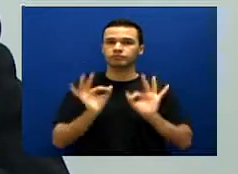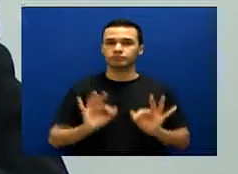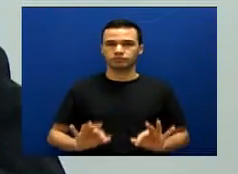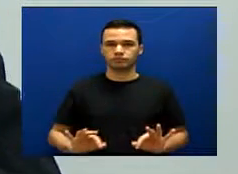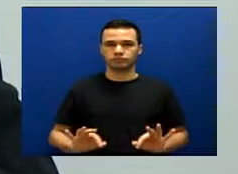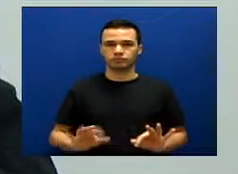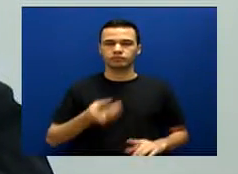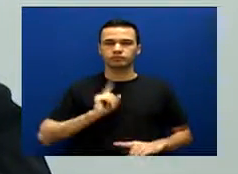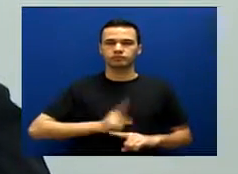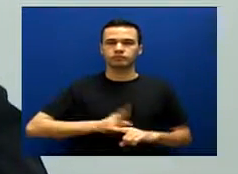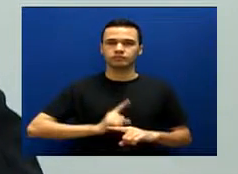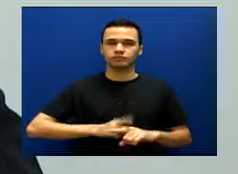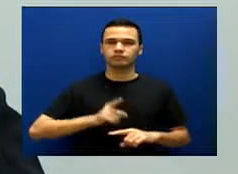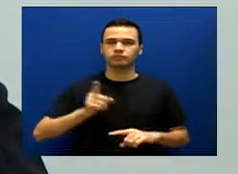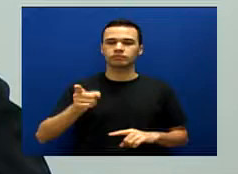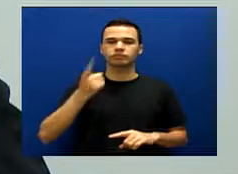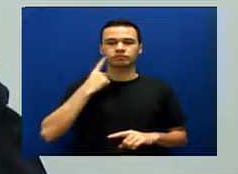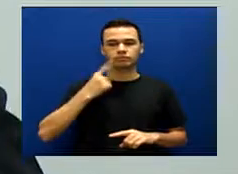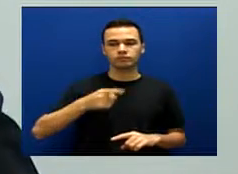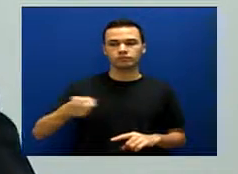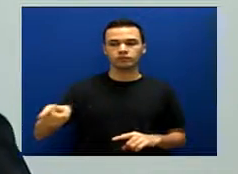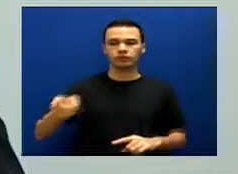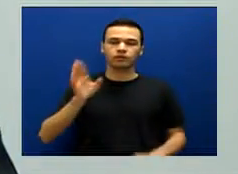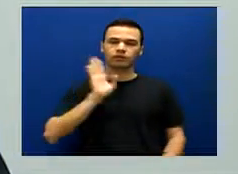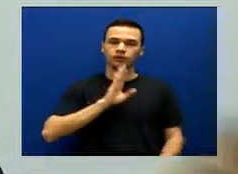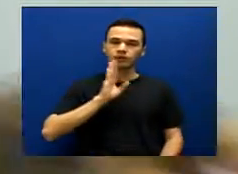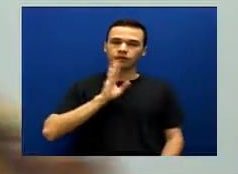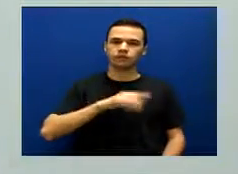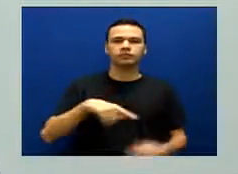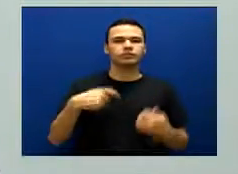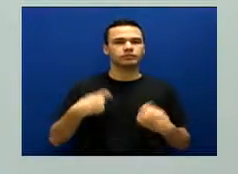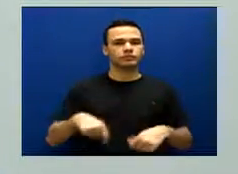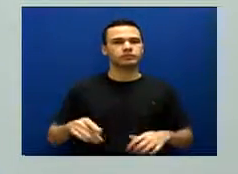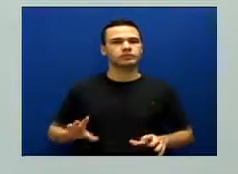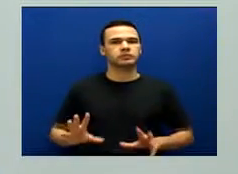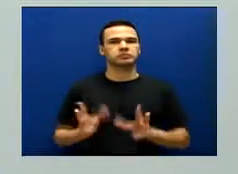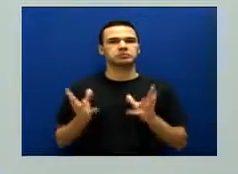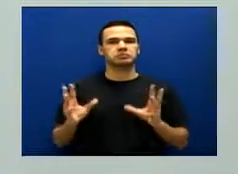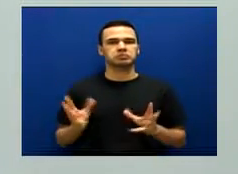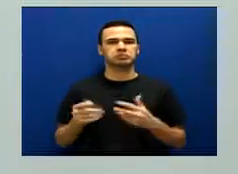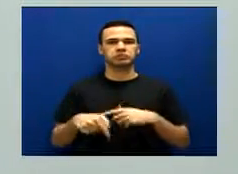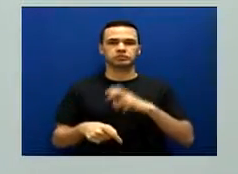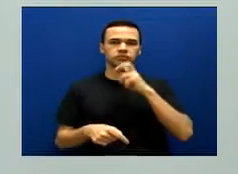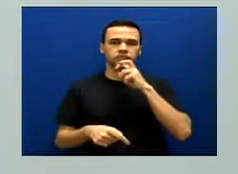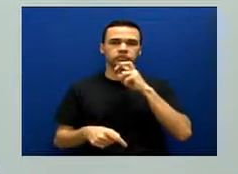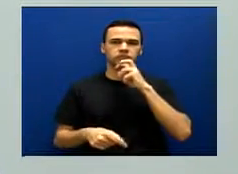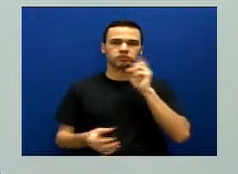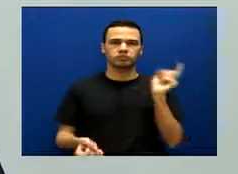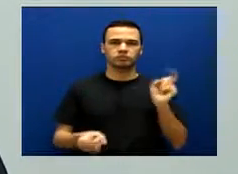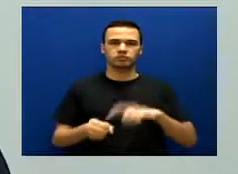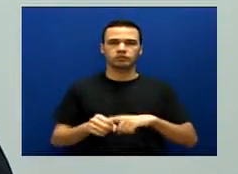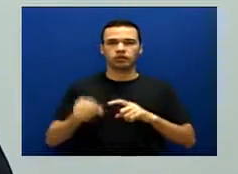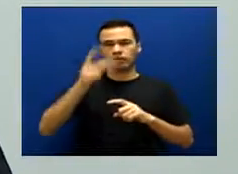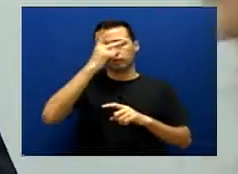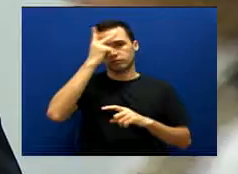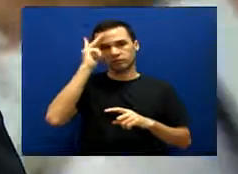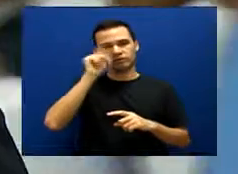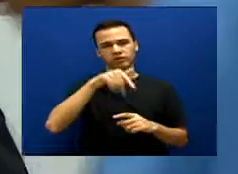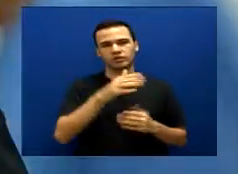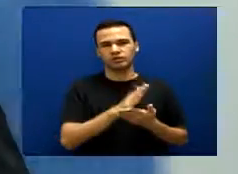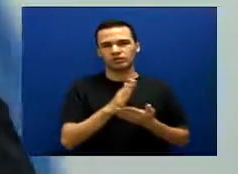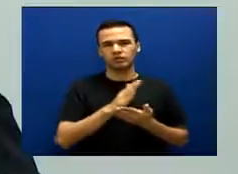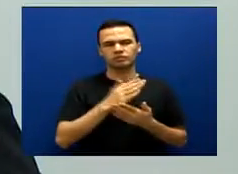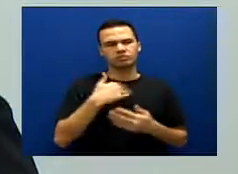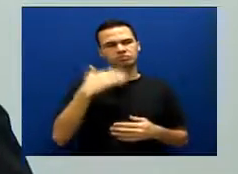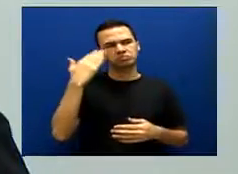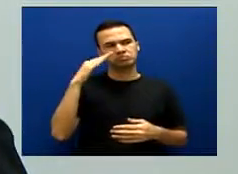feliz, porque isso daí é um exemplo que a gente tem que manter. E Sorocaba hoje volta, as pessoas ainda não conseguiram